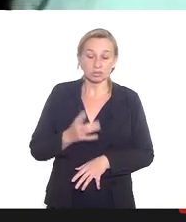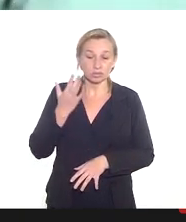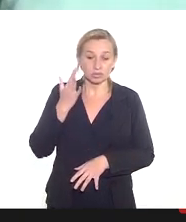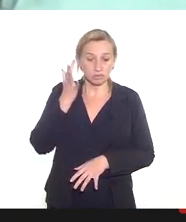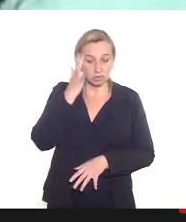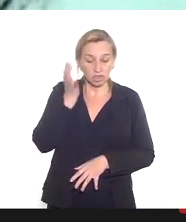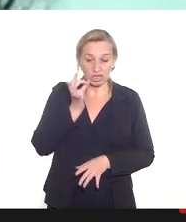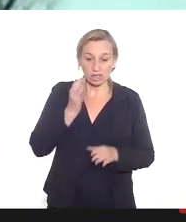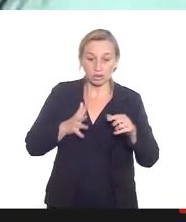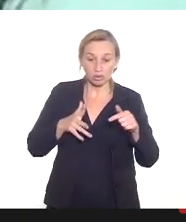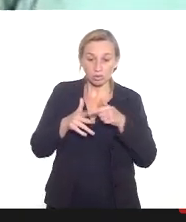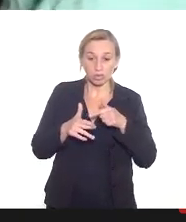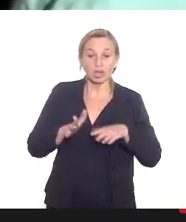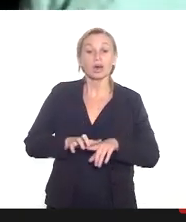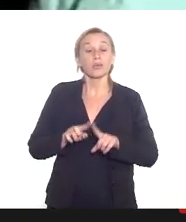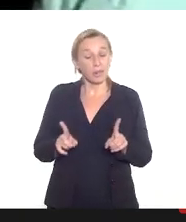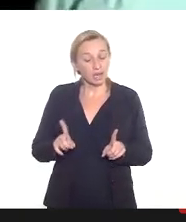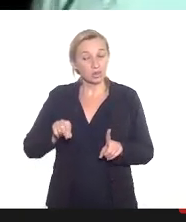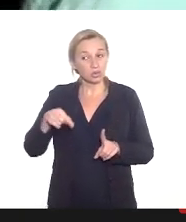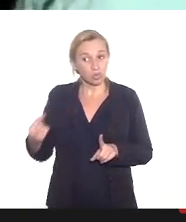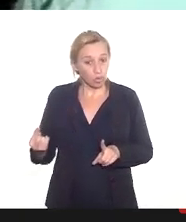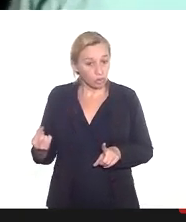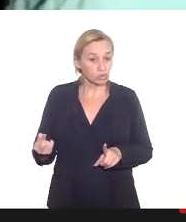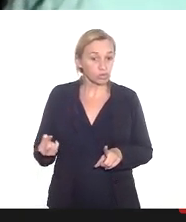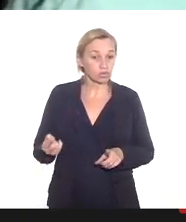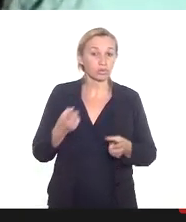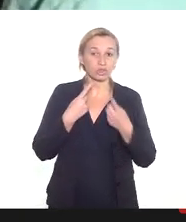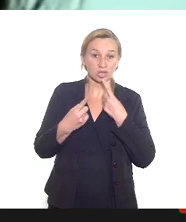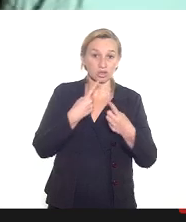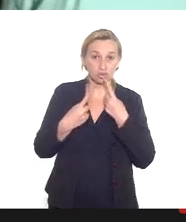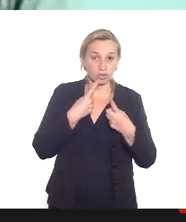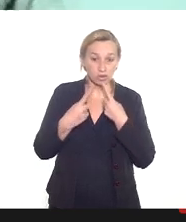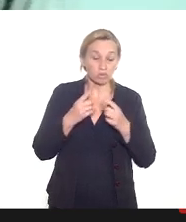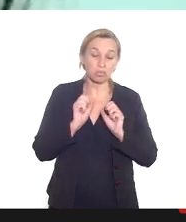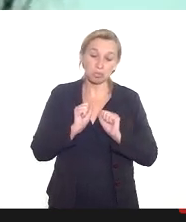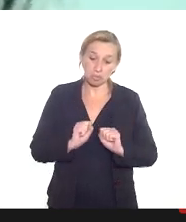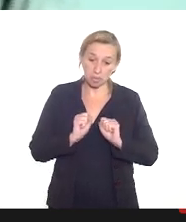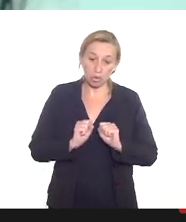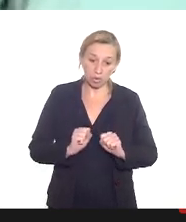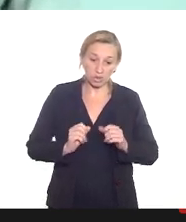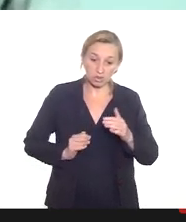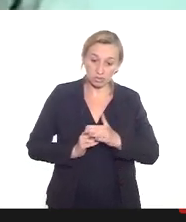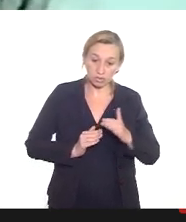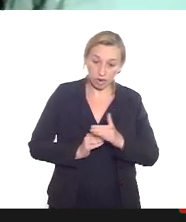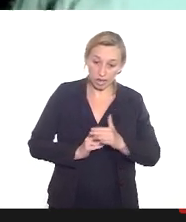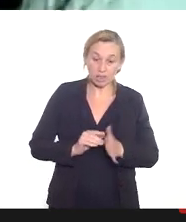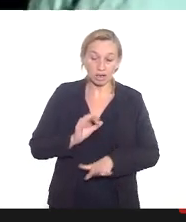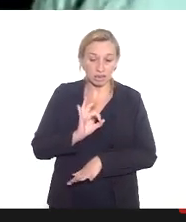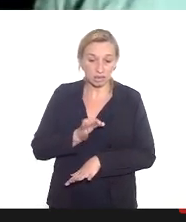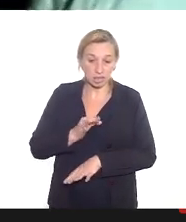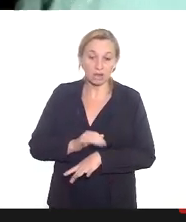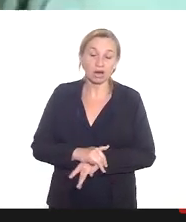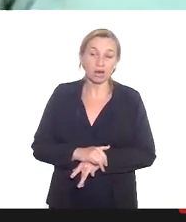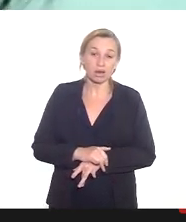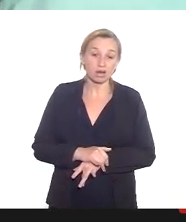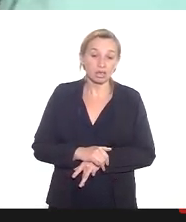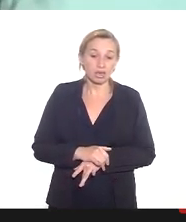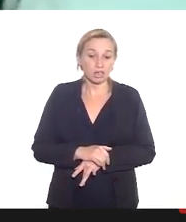uma barreira logicamente por outro lado essa discussão de que pode ser uma barreira lógica é